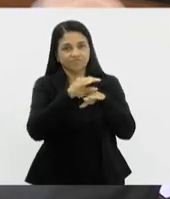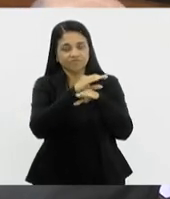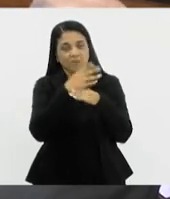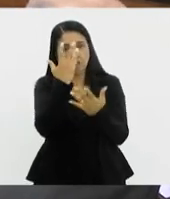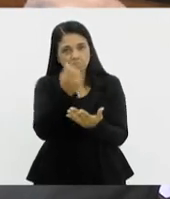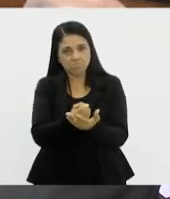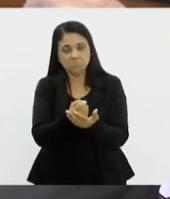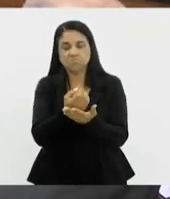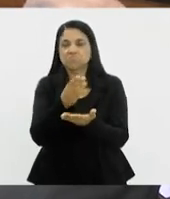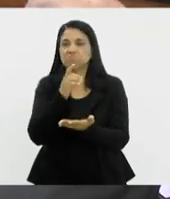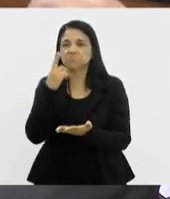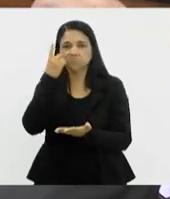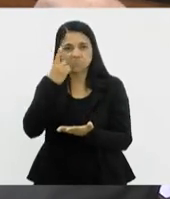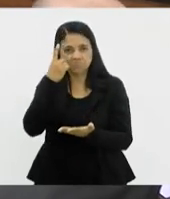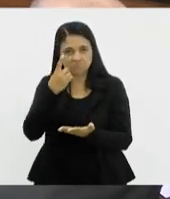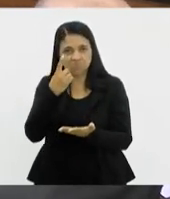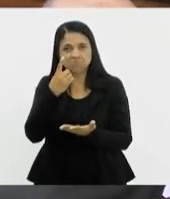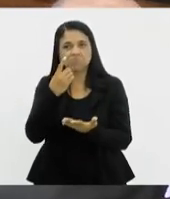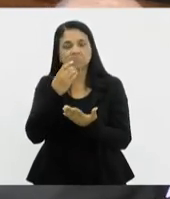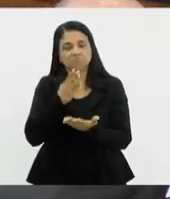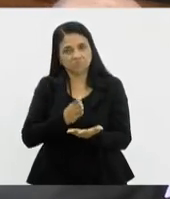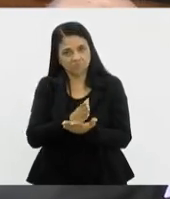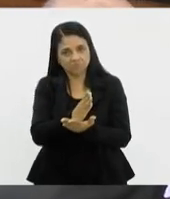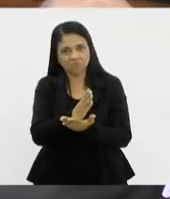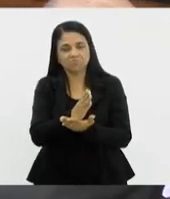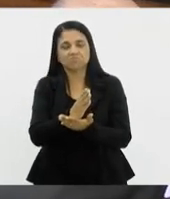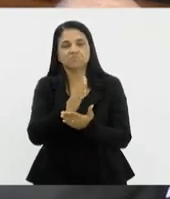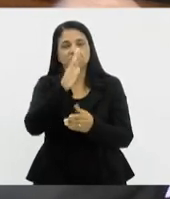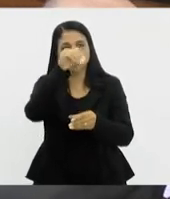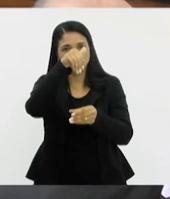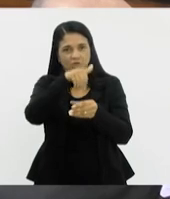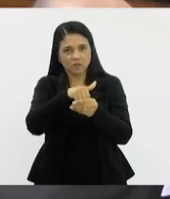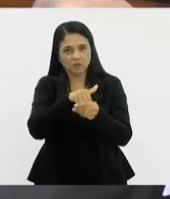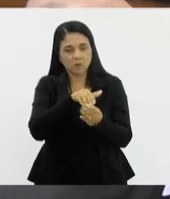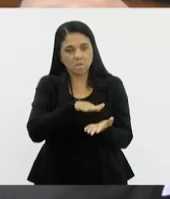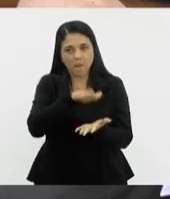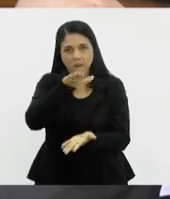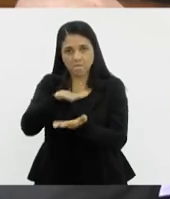votação em bloco, permaneçam como estão. Aprovado a votação em bloco.